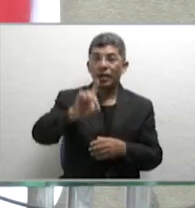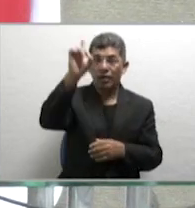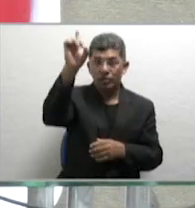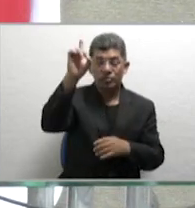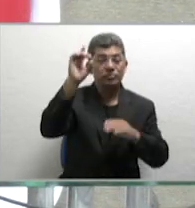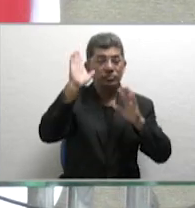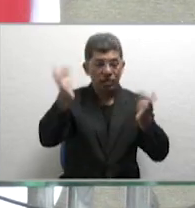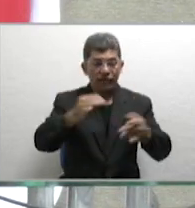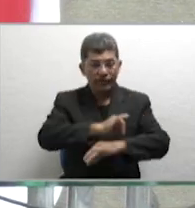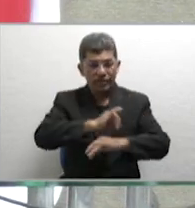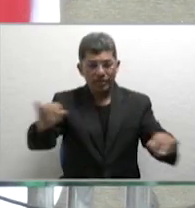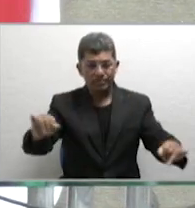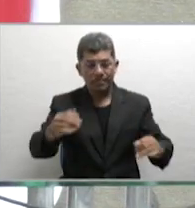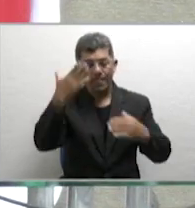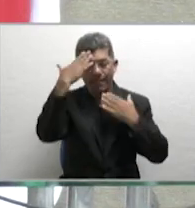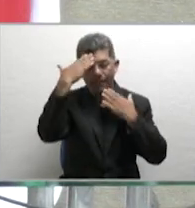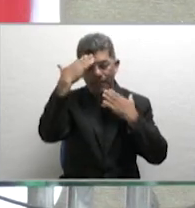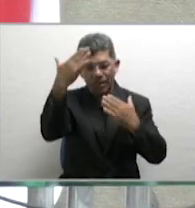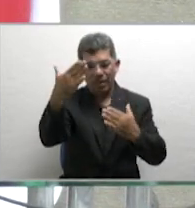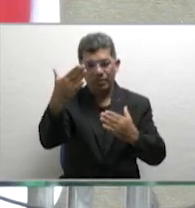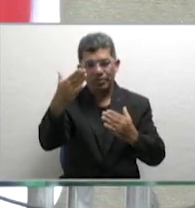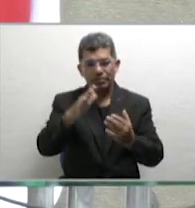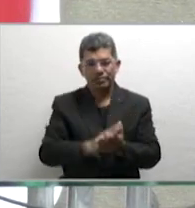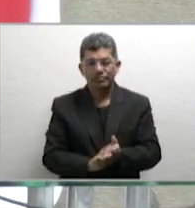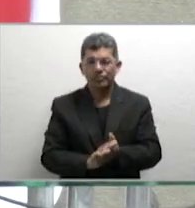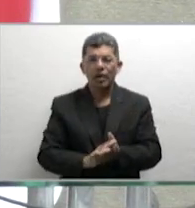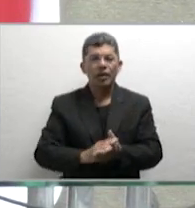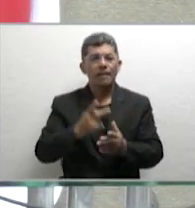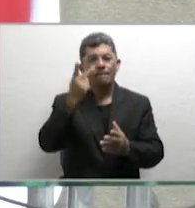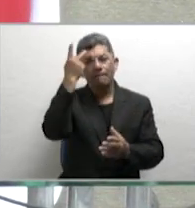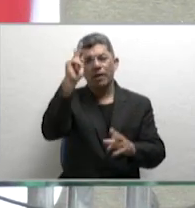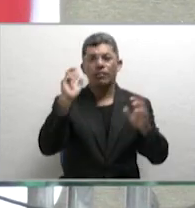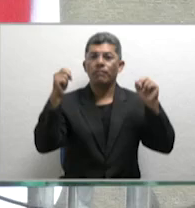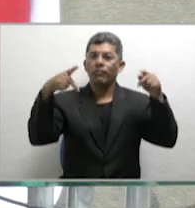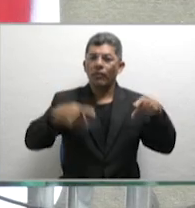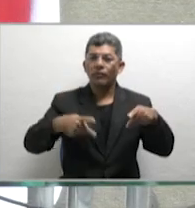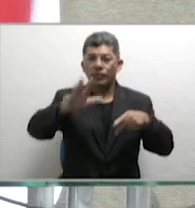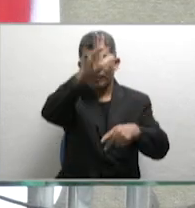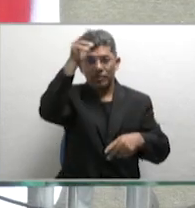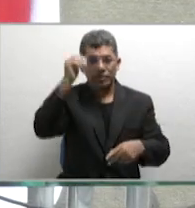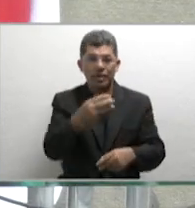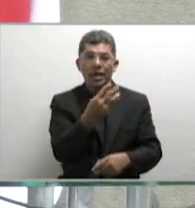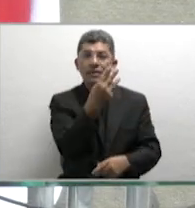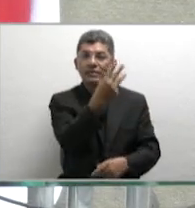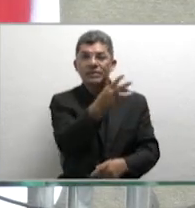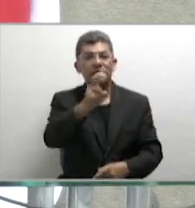já disse, dizer muito obrigado ao povo do Amazonas, aos